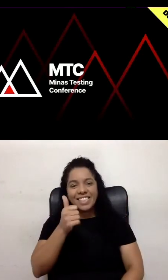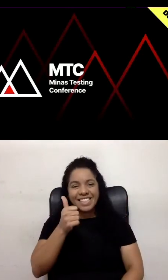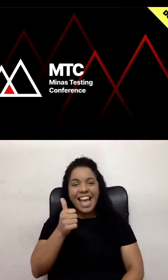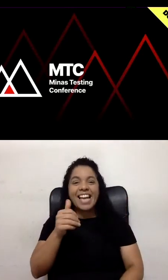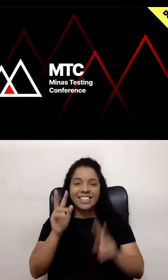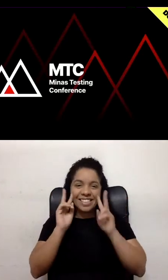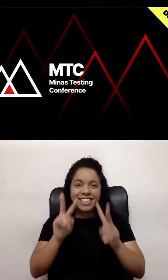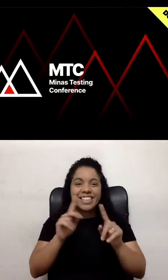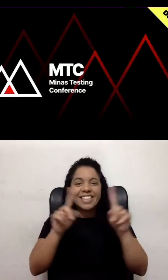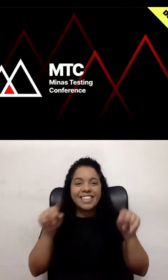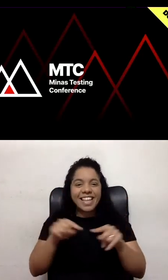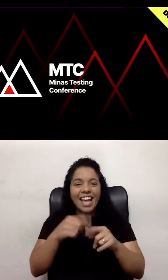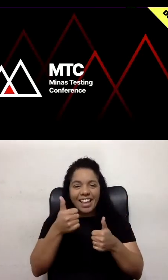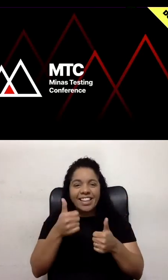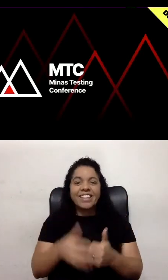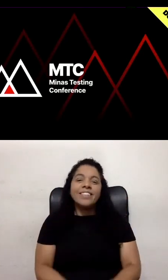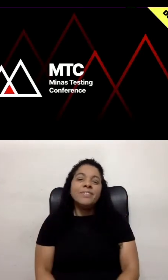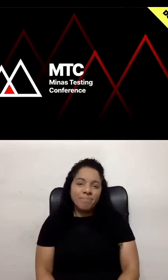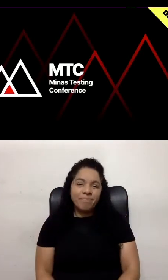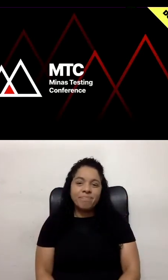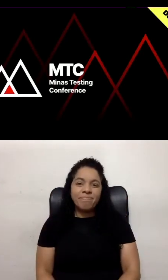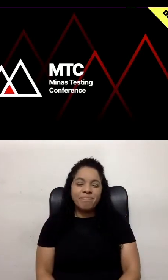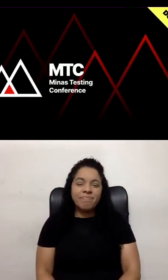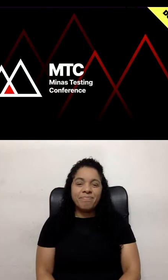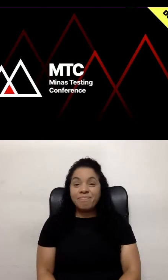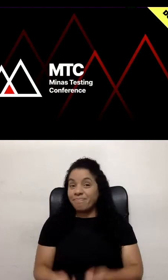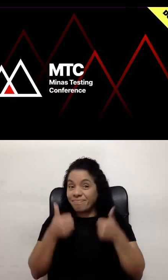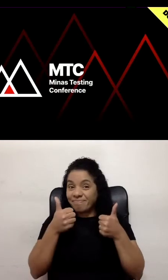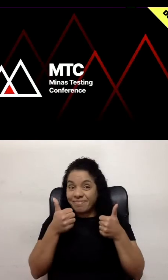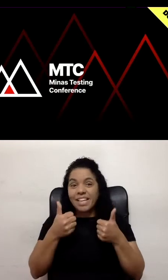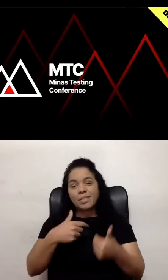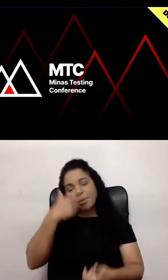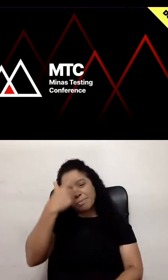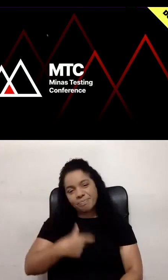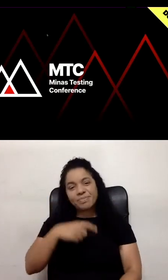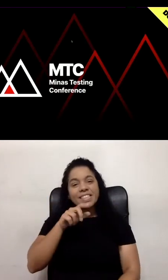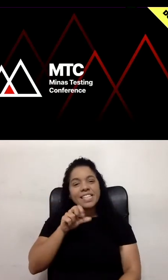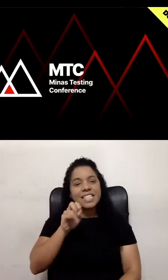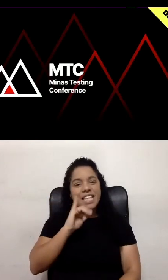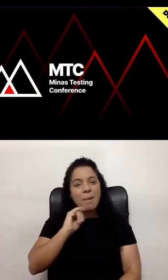Ver a sua tela. Beleza. Bom, gente, eu sou a Isabel.